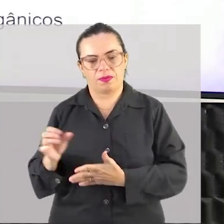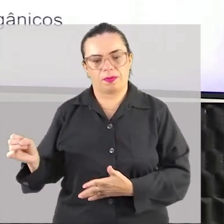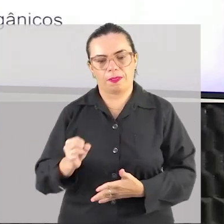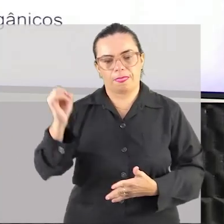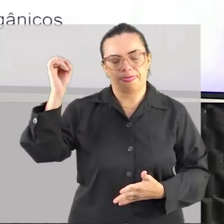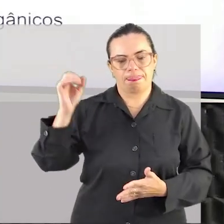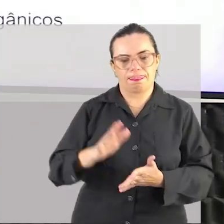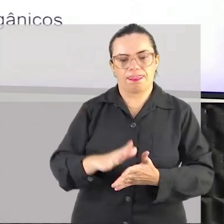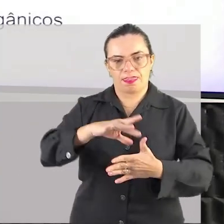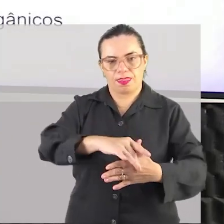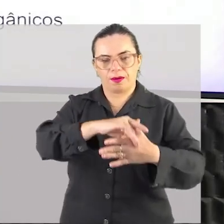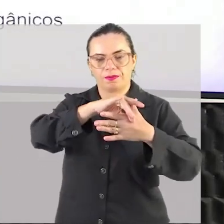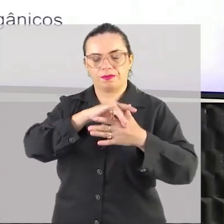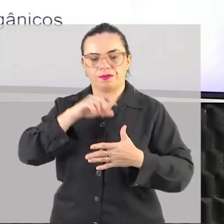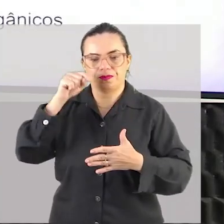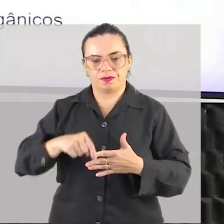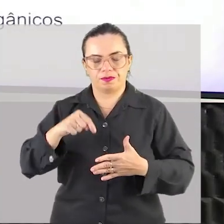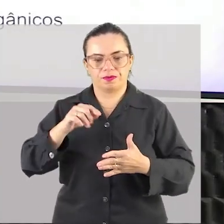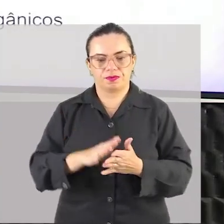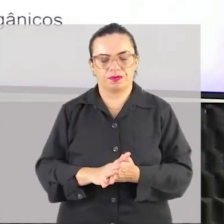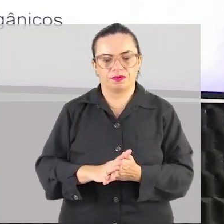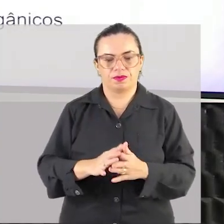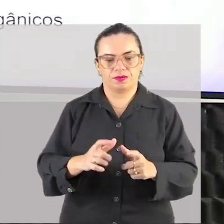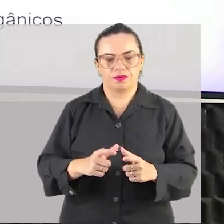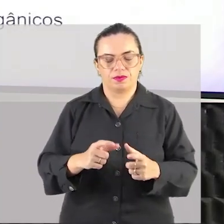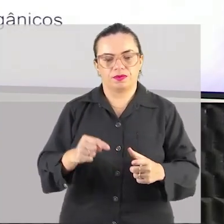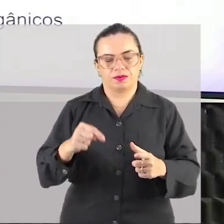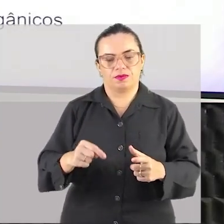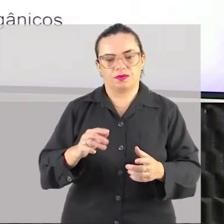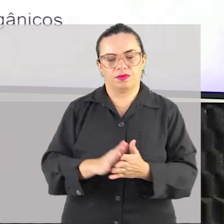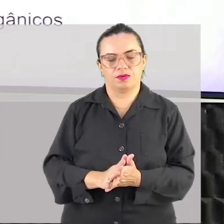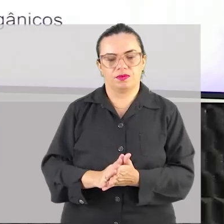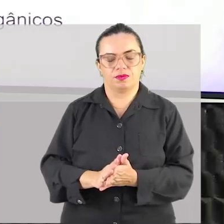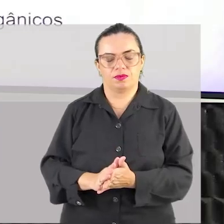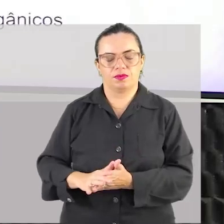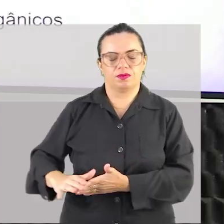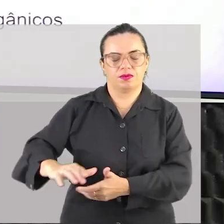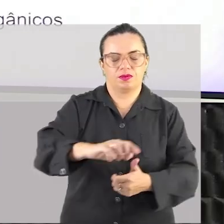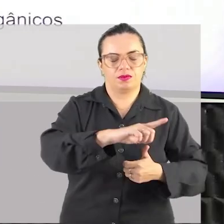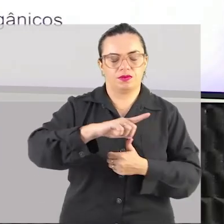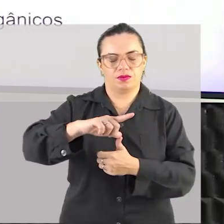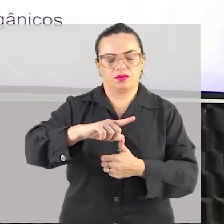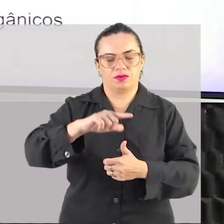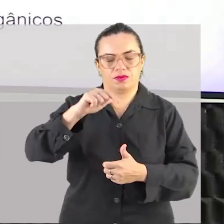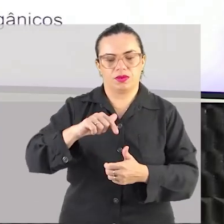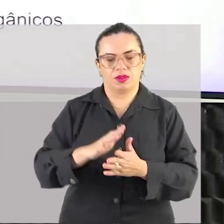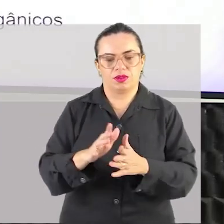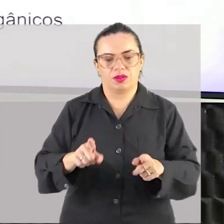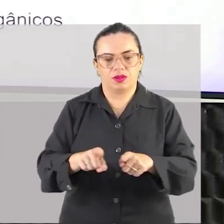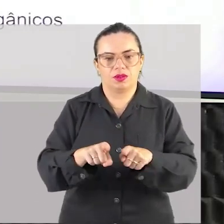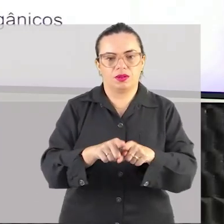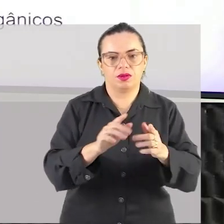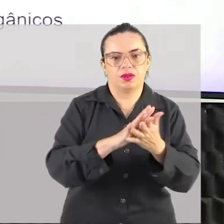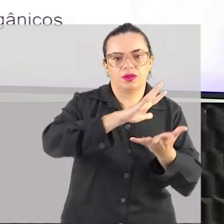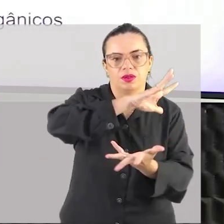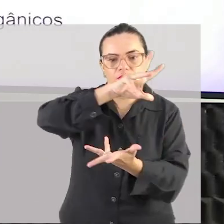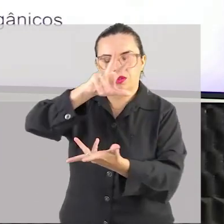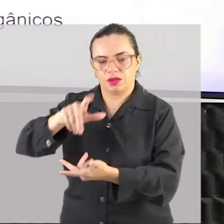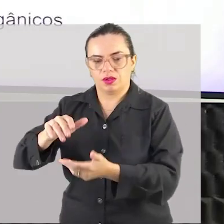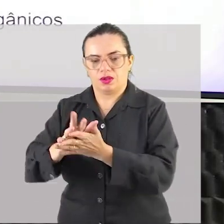a líder do segmento na América Latina e também no mundo, no que diz respeito ao